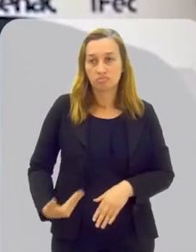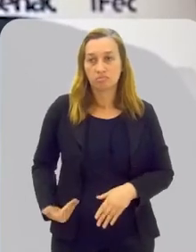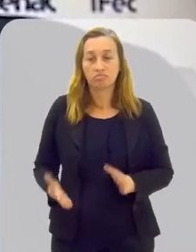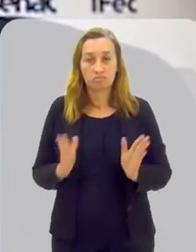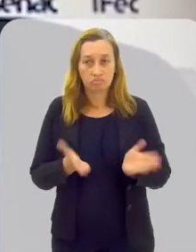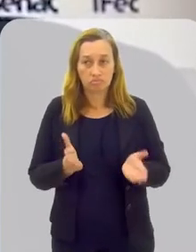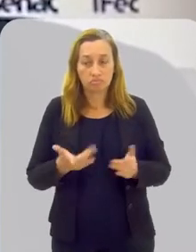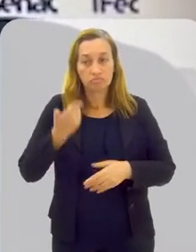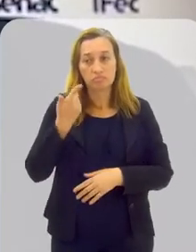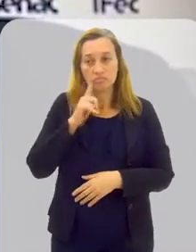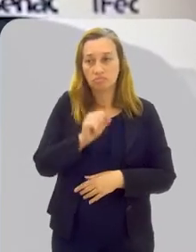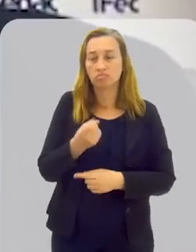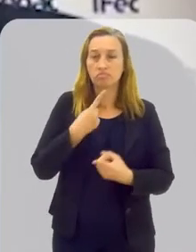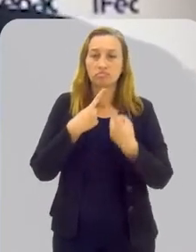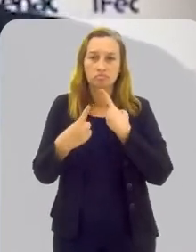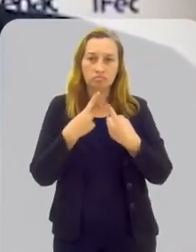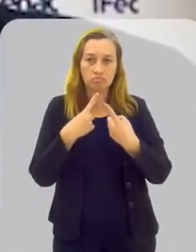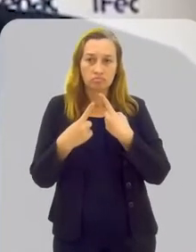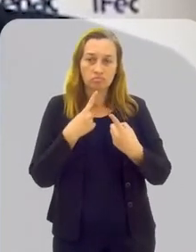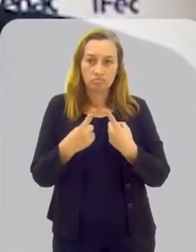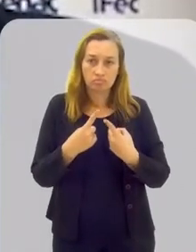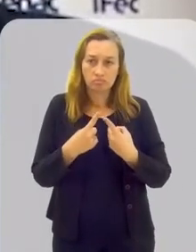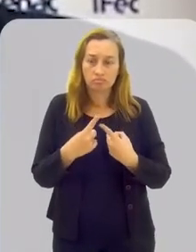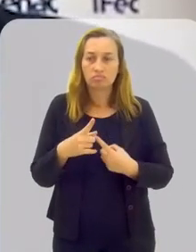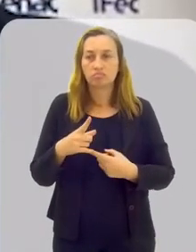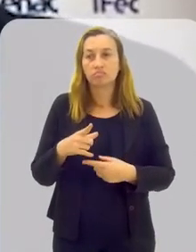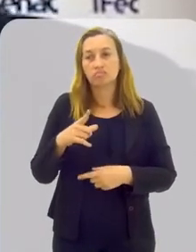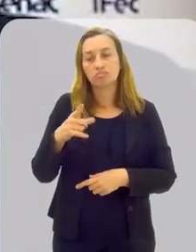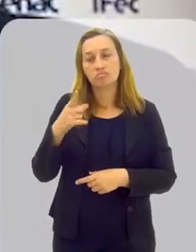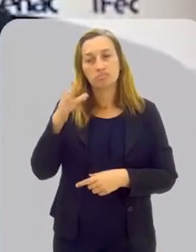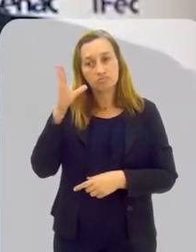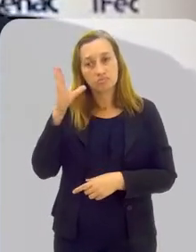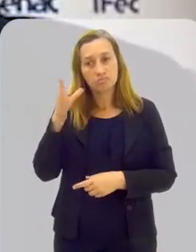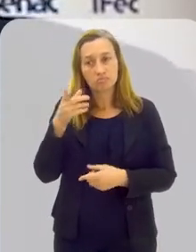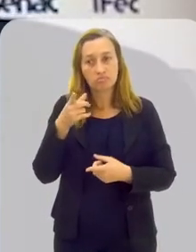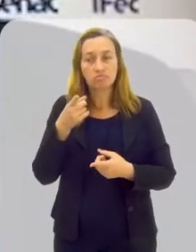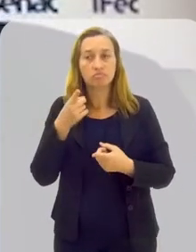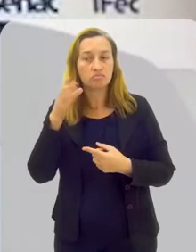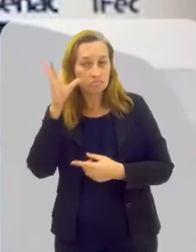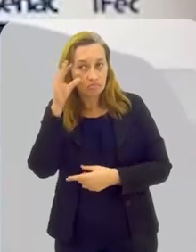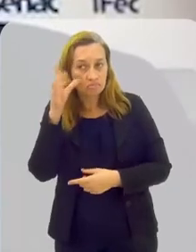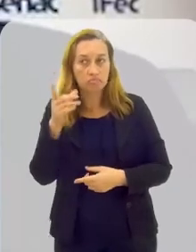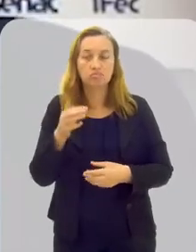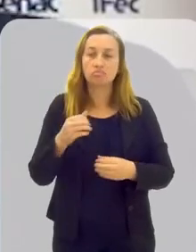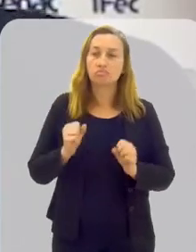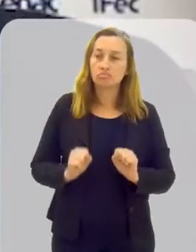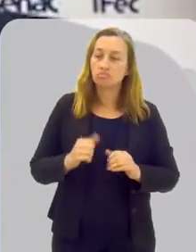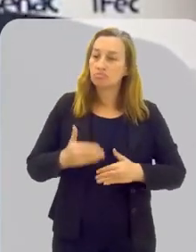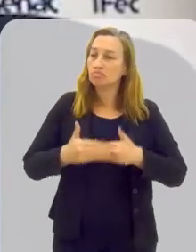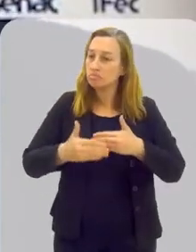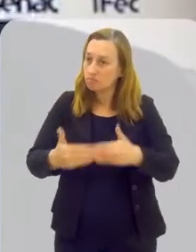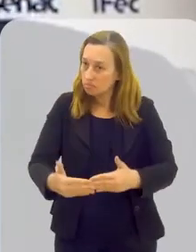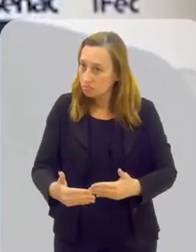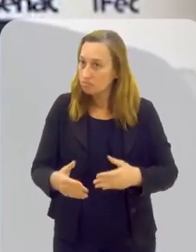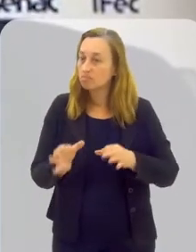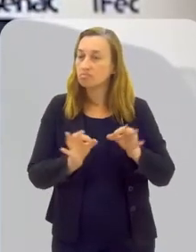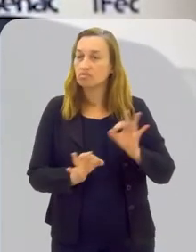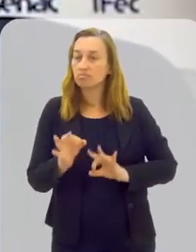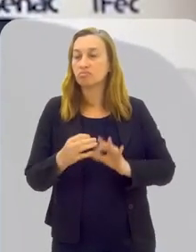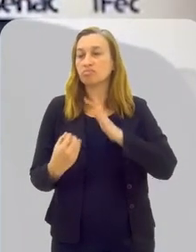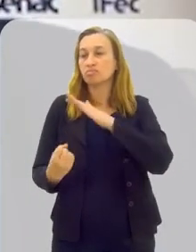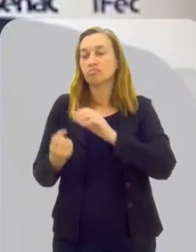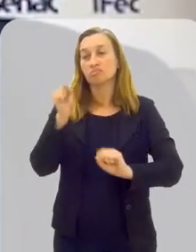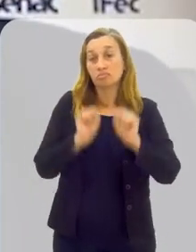relação a o atual governo e a gente conseguiu dialogar e ele tem intenções que a gente possa